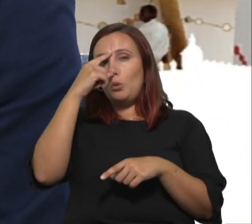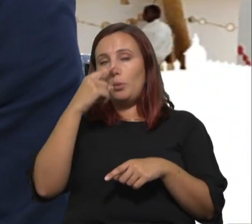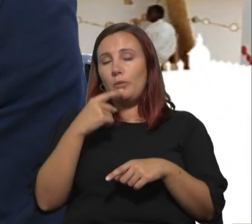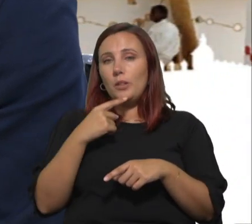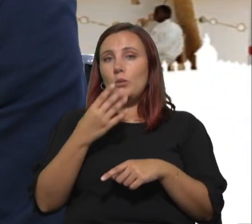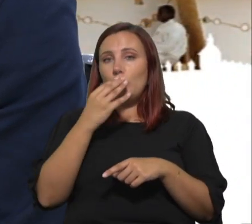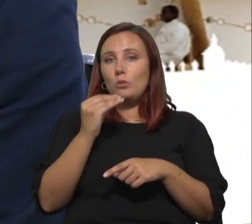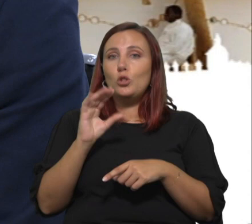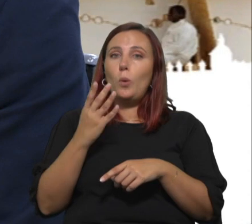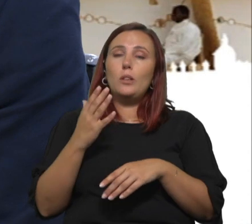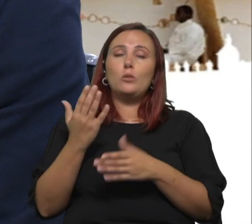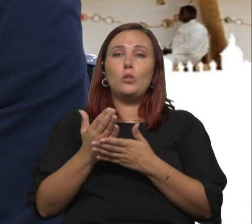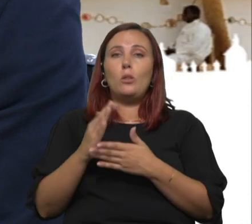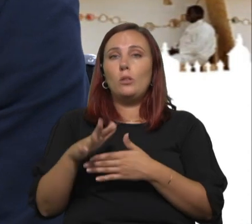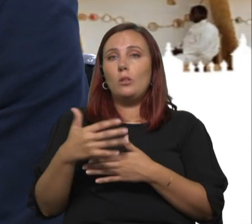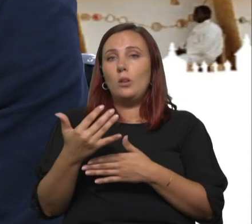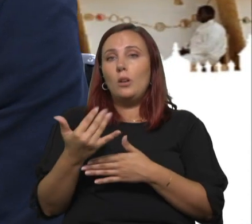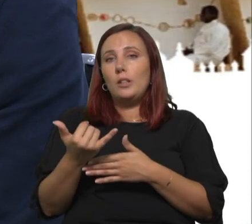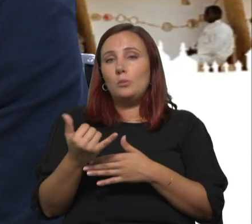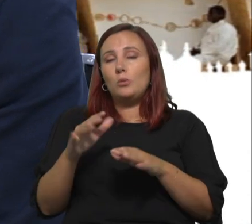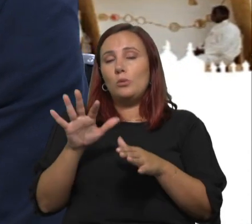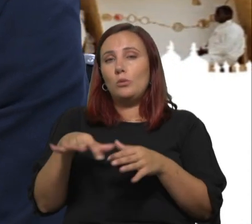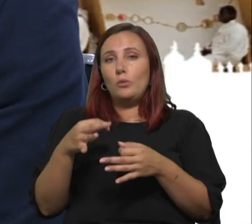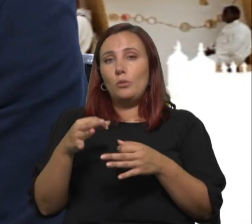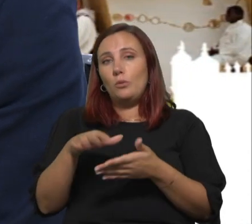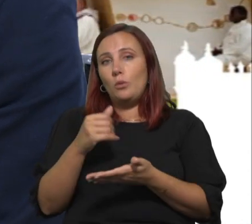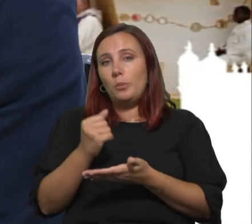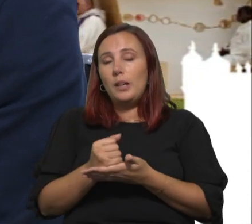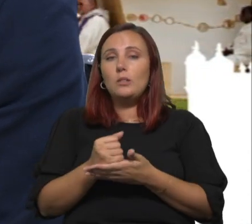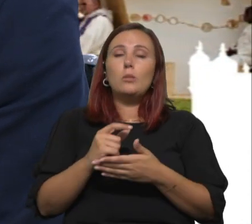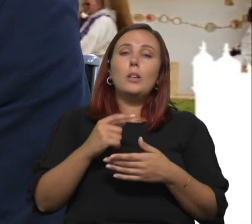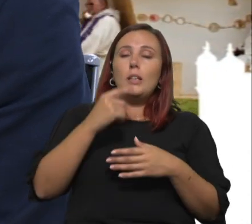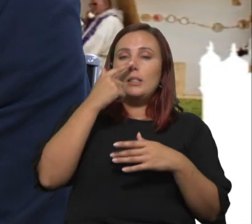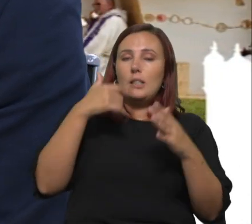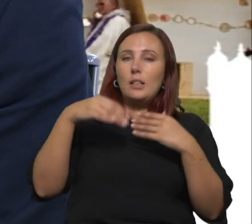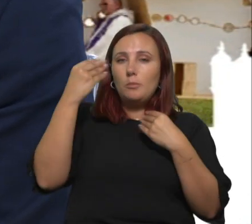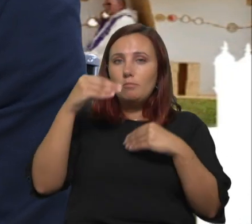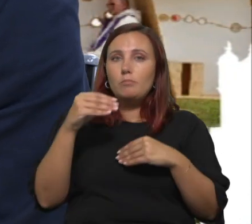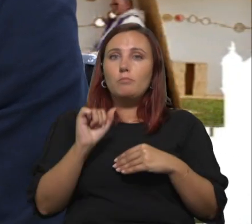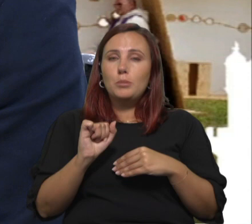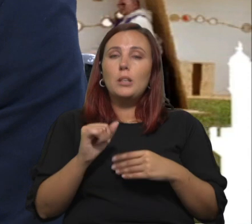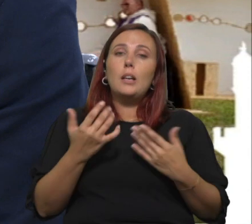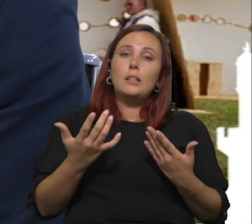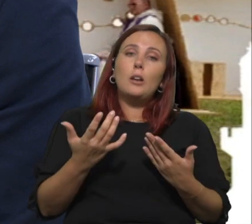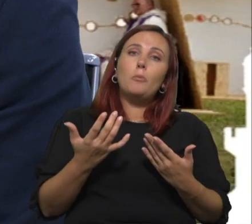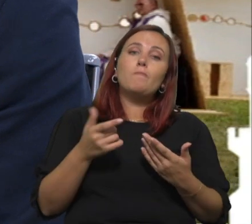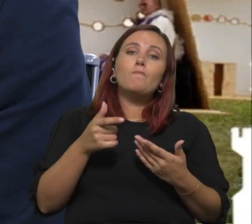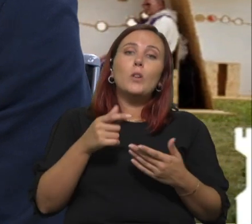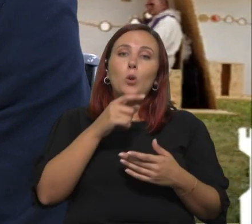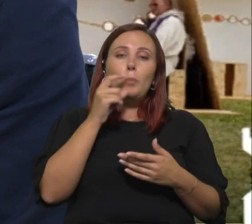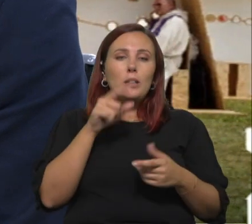ou a Educação para a Cidadania, o projeto de Educação para a Cidadania, mas o Pacto Educativo Global tem sido a base desta